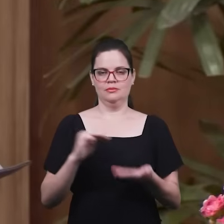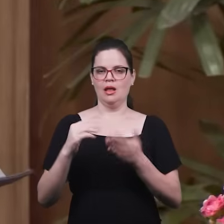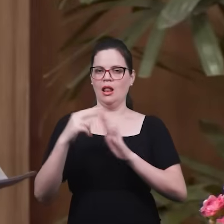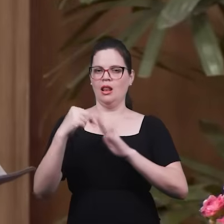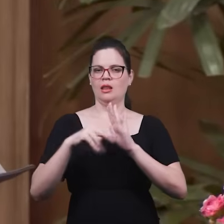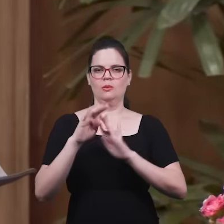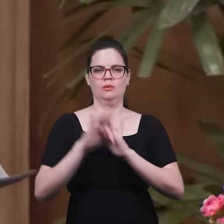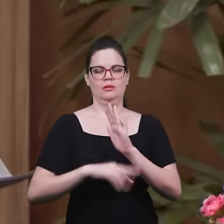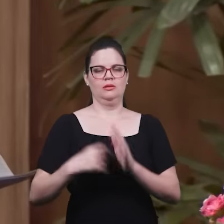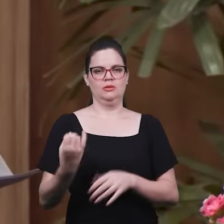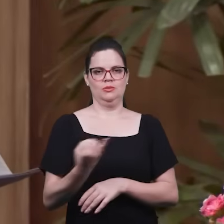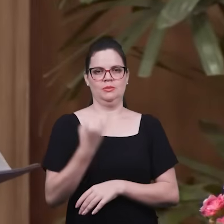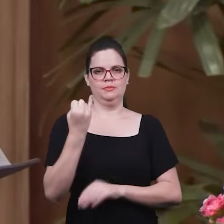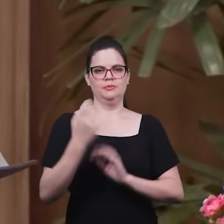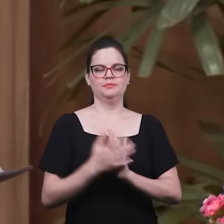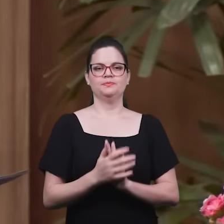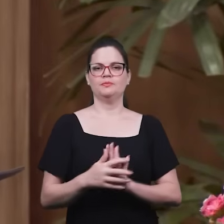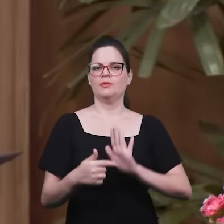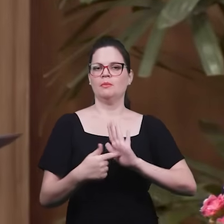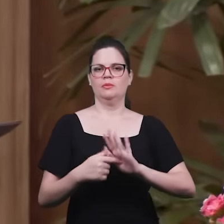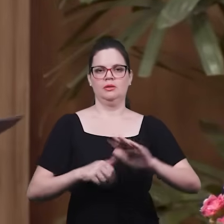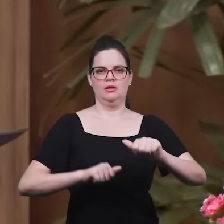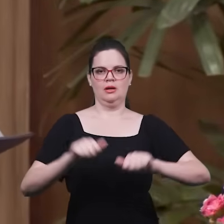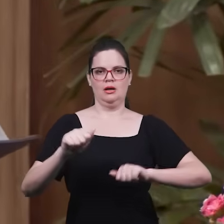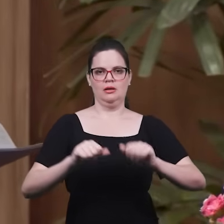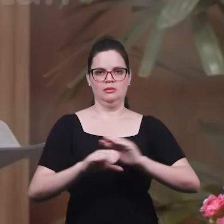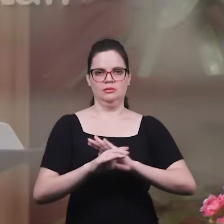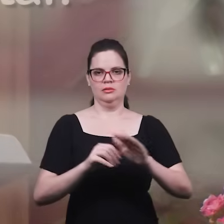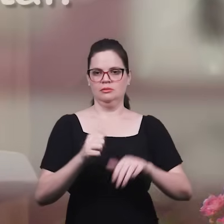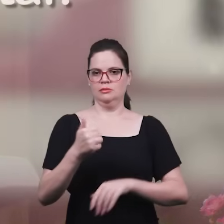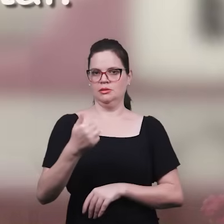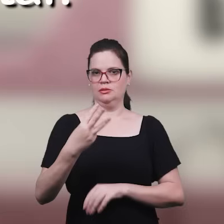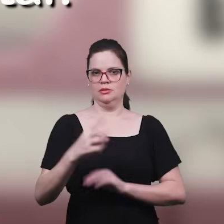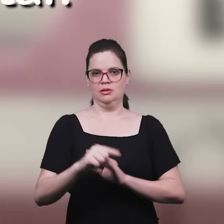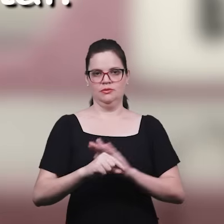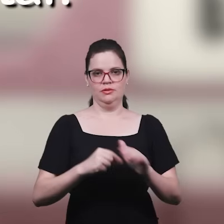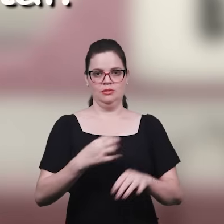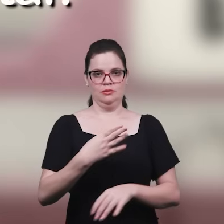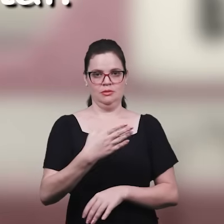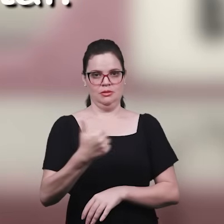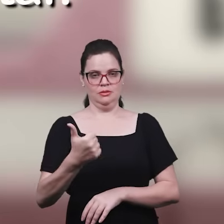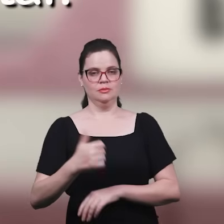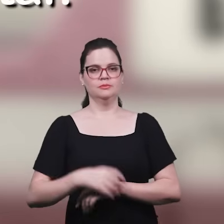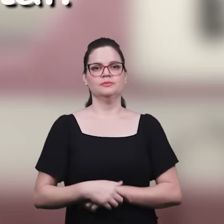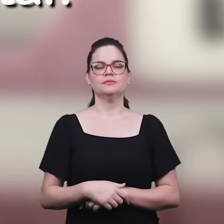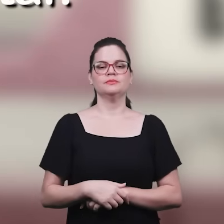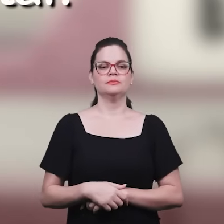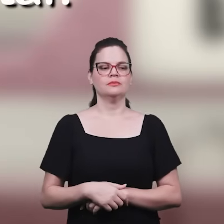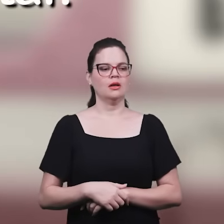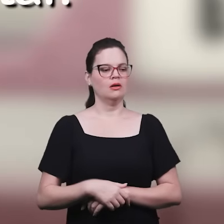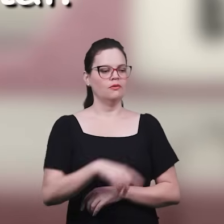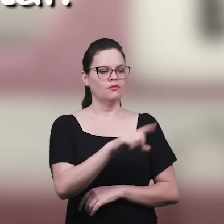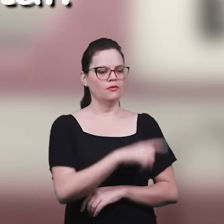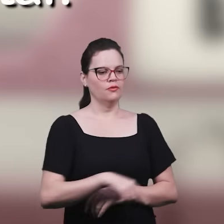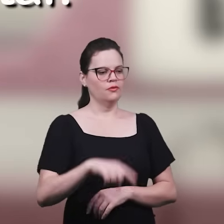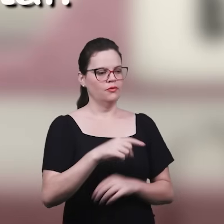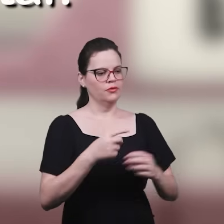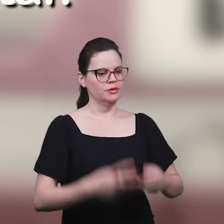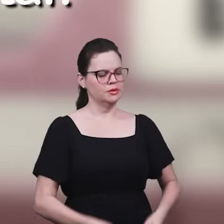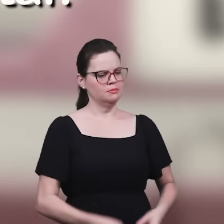texto muito importante que se encontra em Atos 13:41. Vede, ó